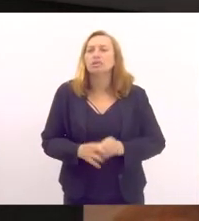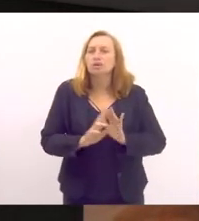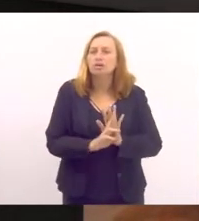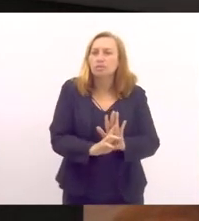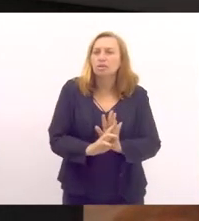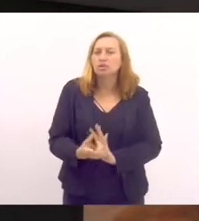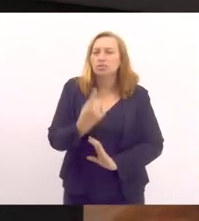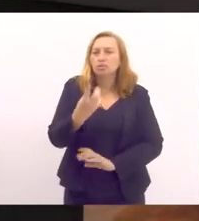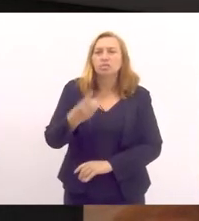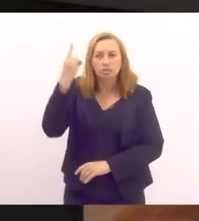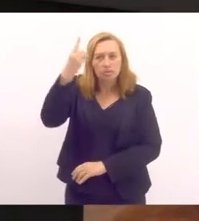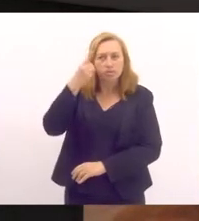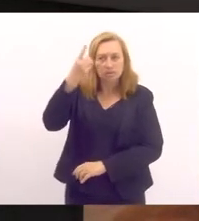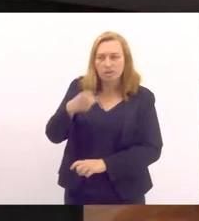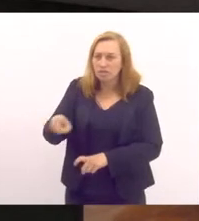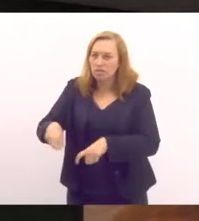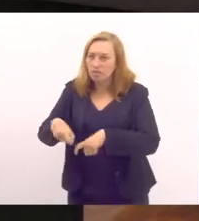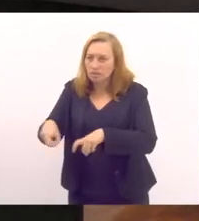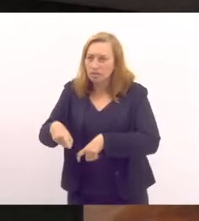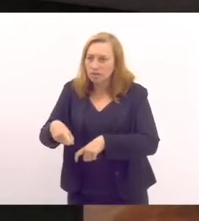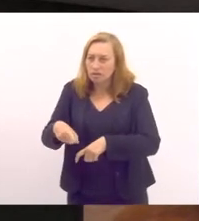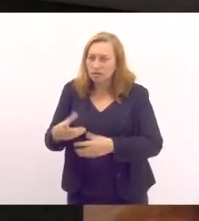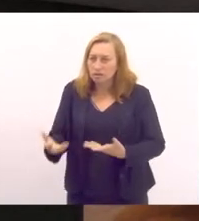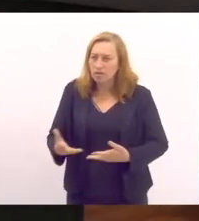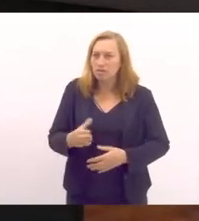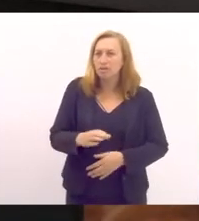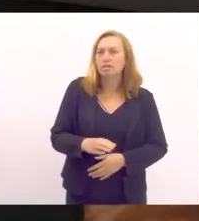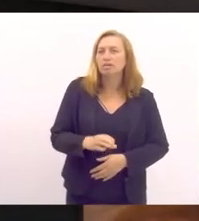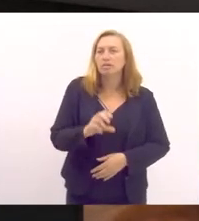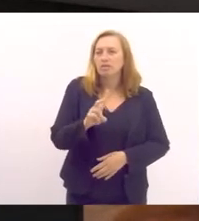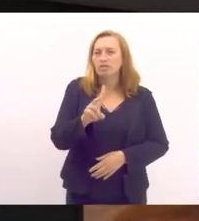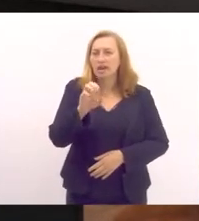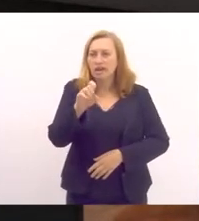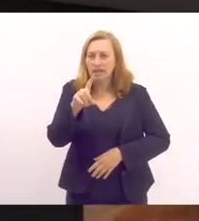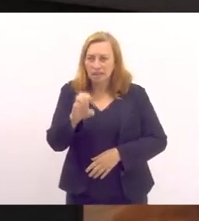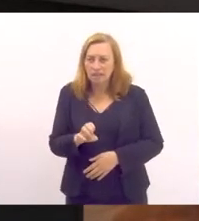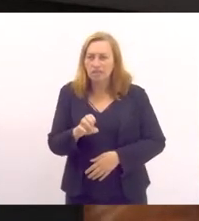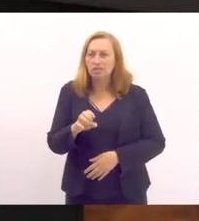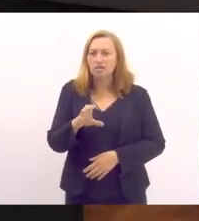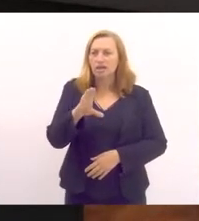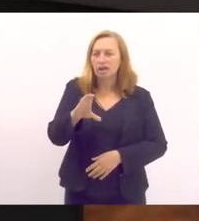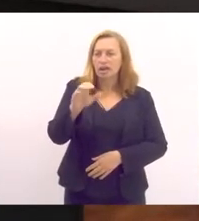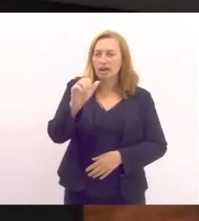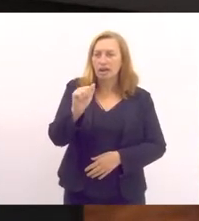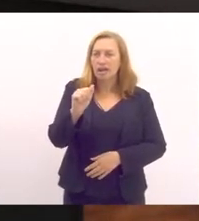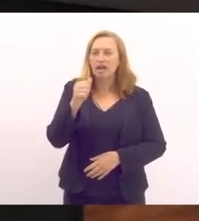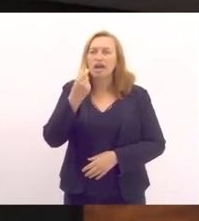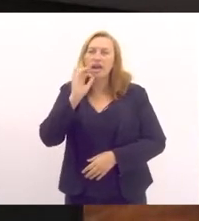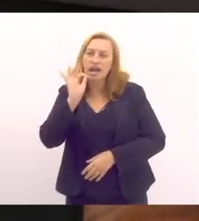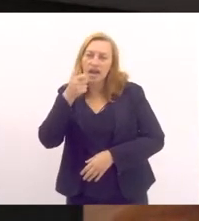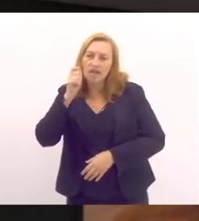um deputado do interior, que é da região turística do Vale do Café, né? Patido Alferes, Miguel Vassouras.